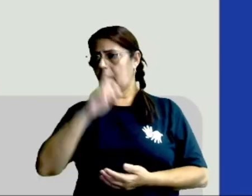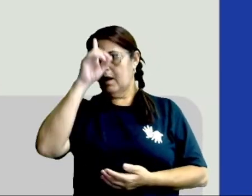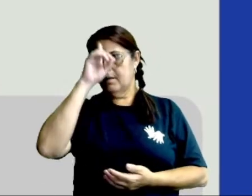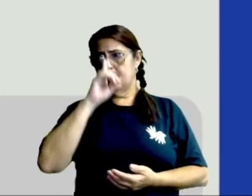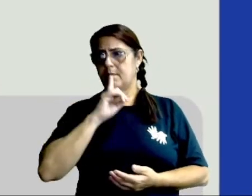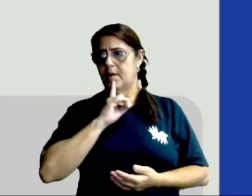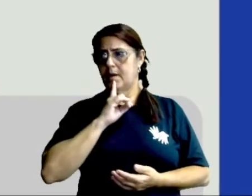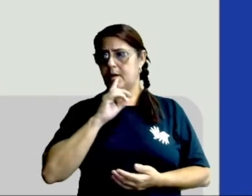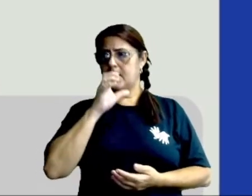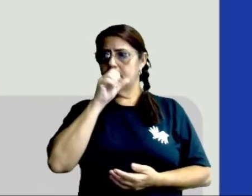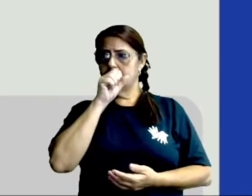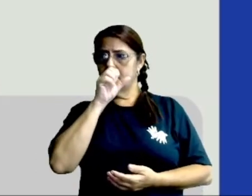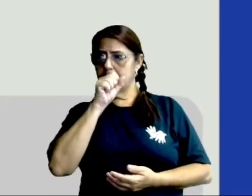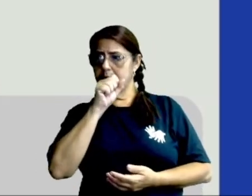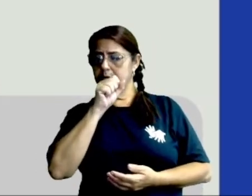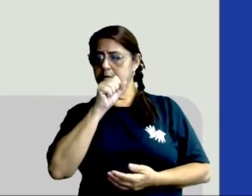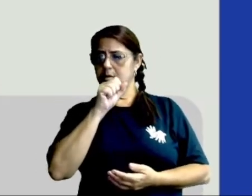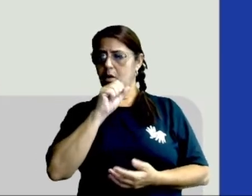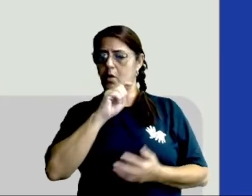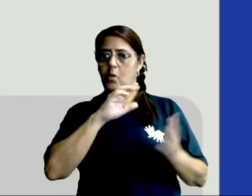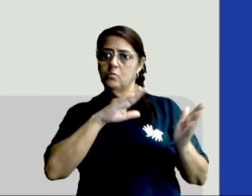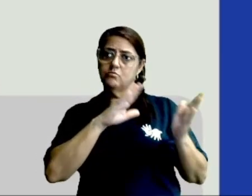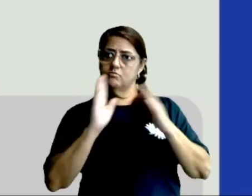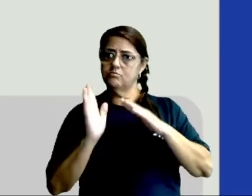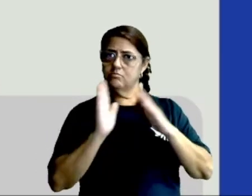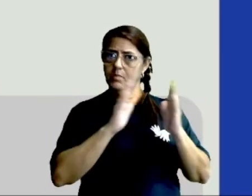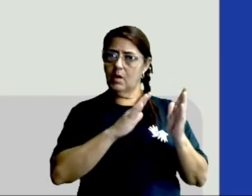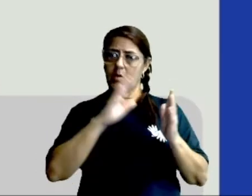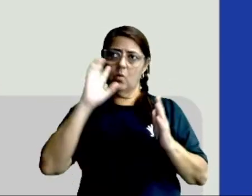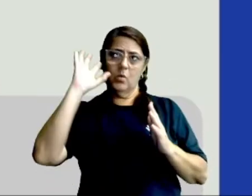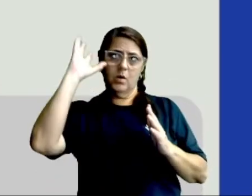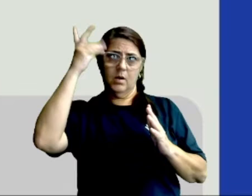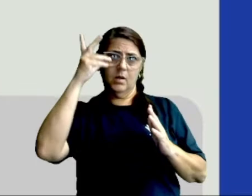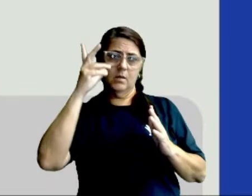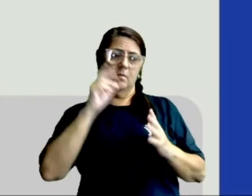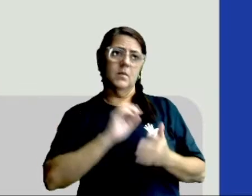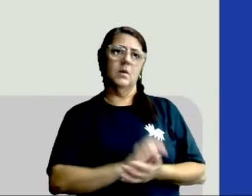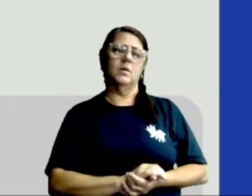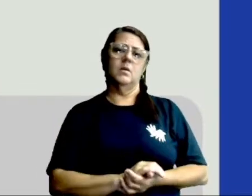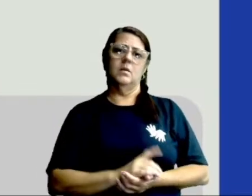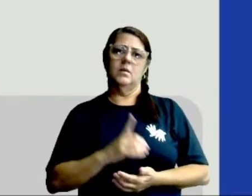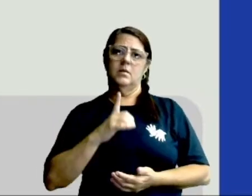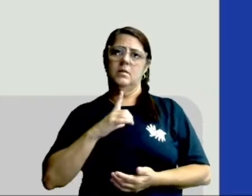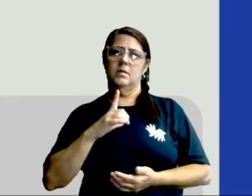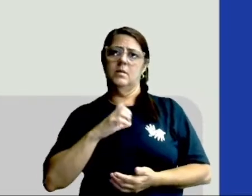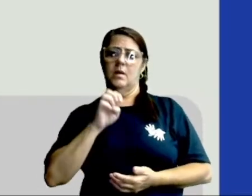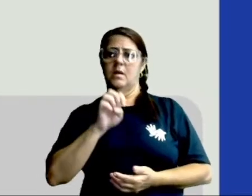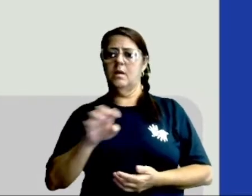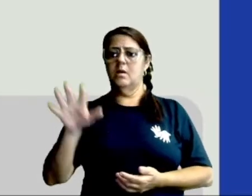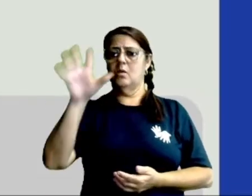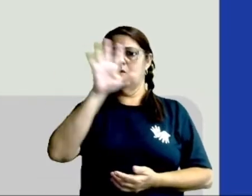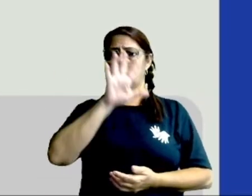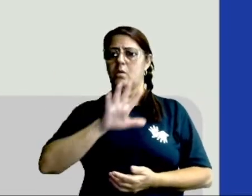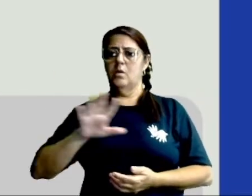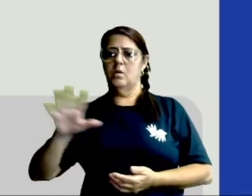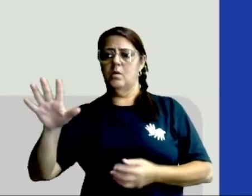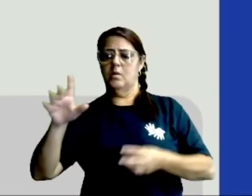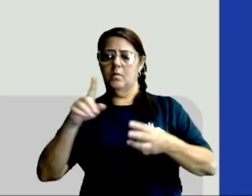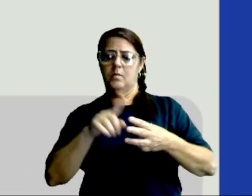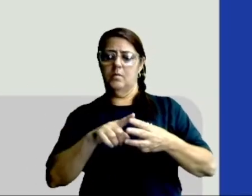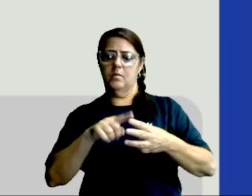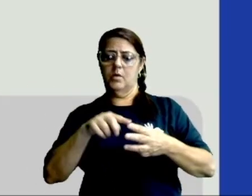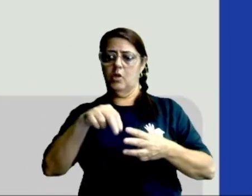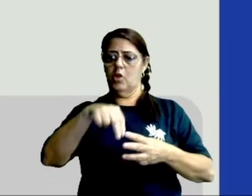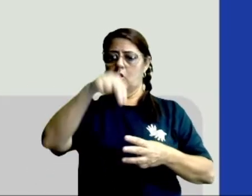amarelo e laranja, né? Então, os climas, né, que compõem a Europa, né, e divide a Europa nesses 3 grupos: Europa